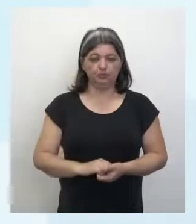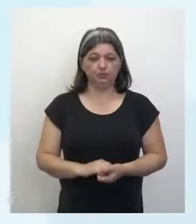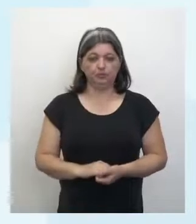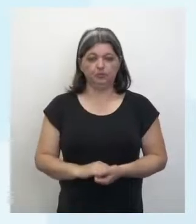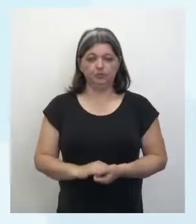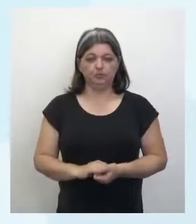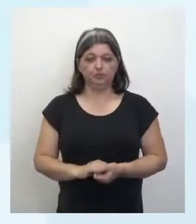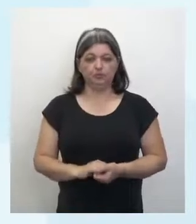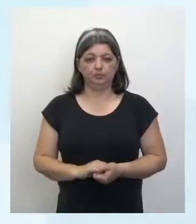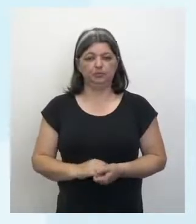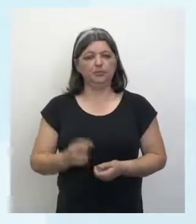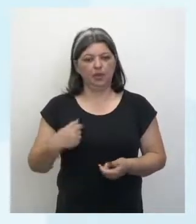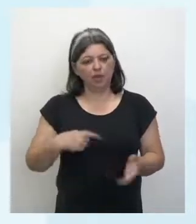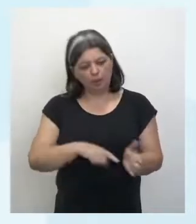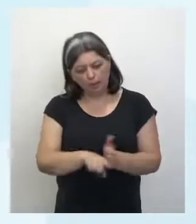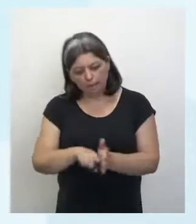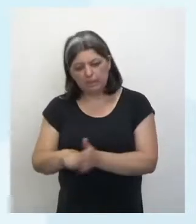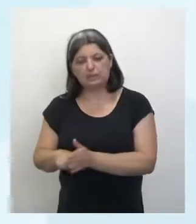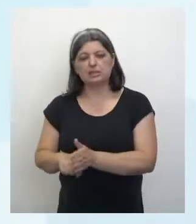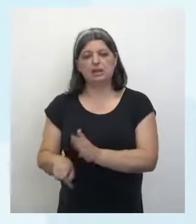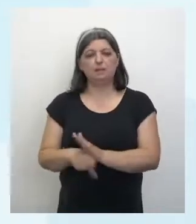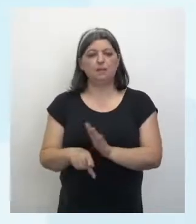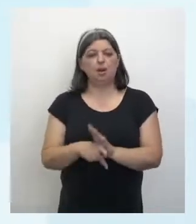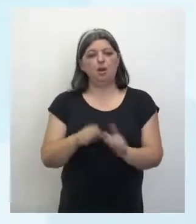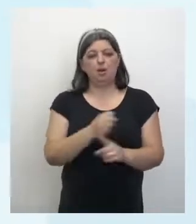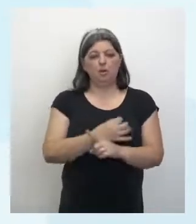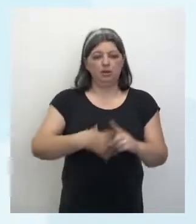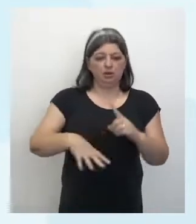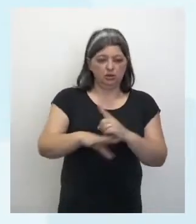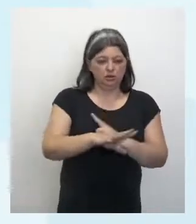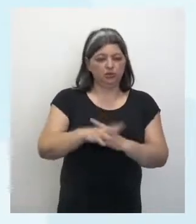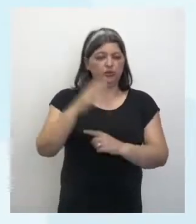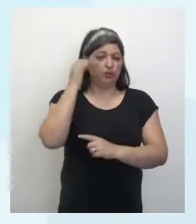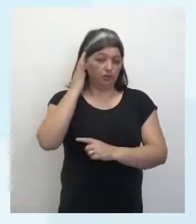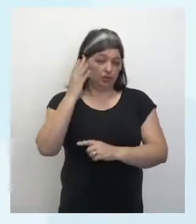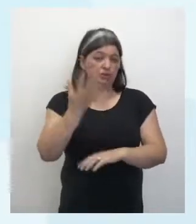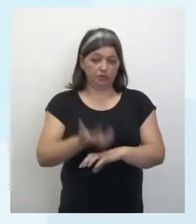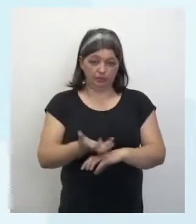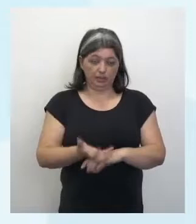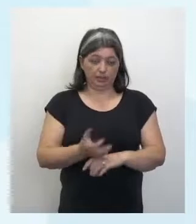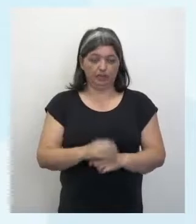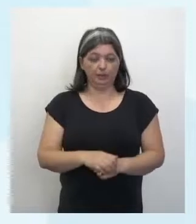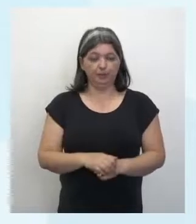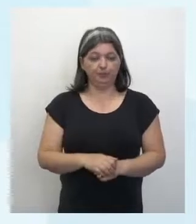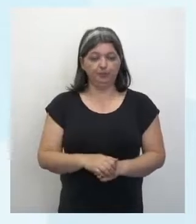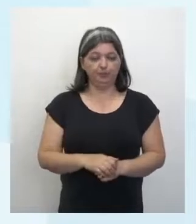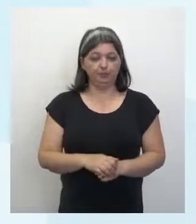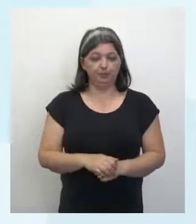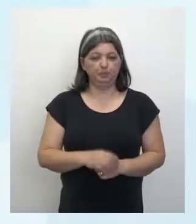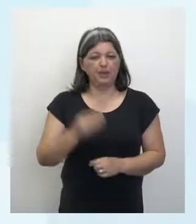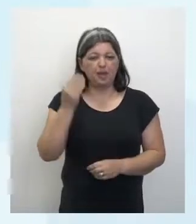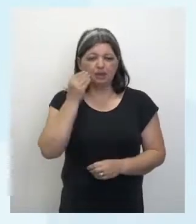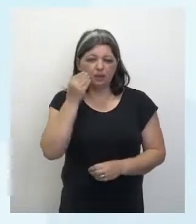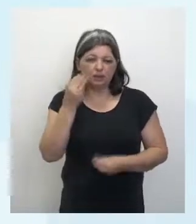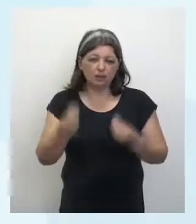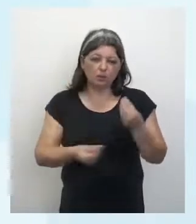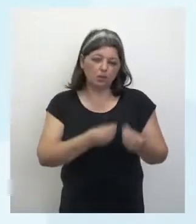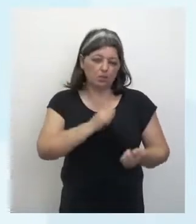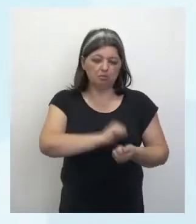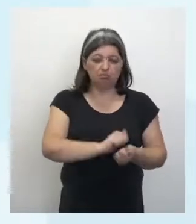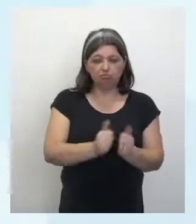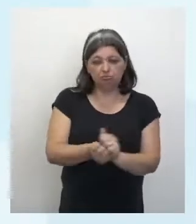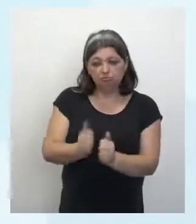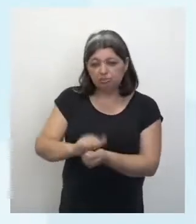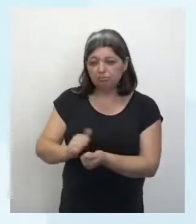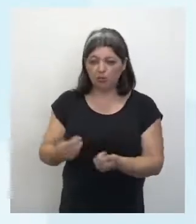então eu pesquei algumas aulas de filosofia, de sociologia, até mesmo de história, para poder, né, tentar dar uma coerência, né, na